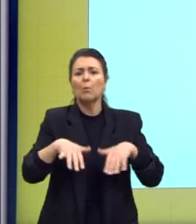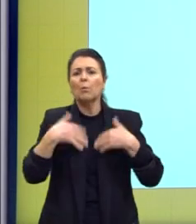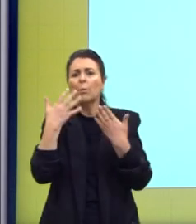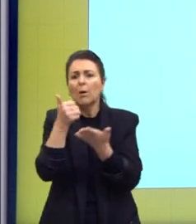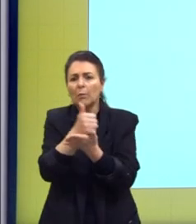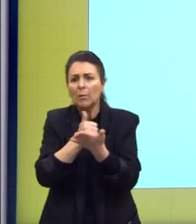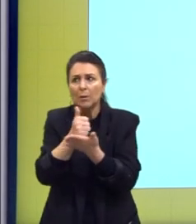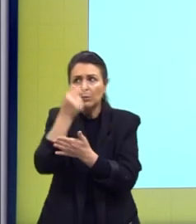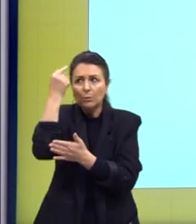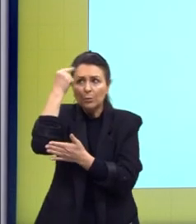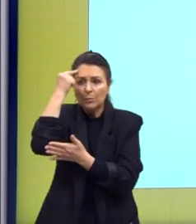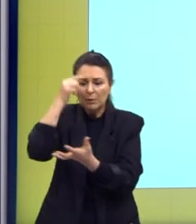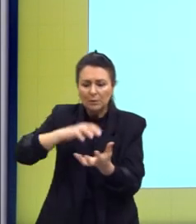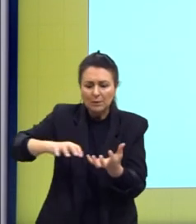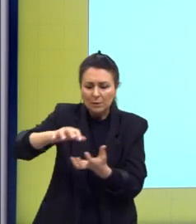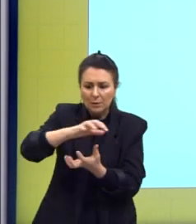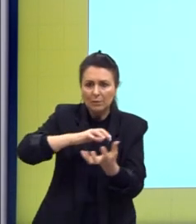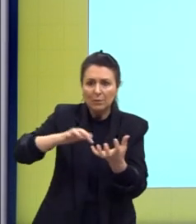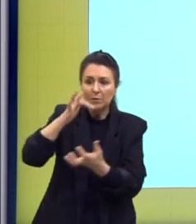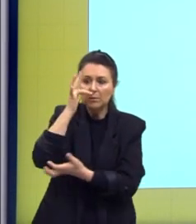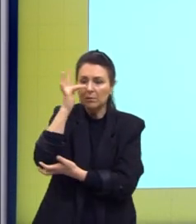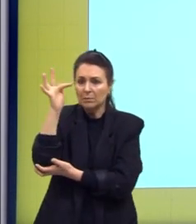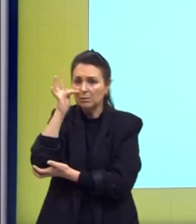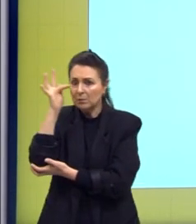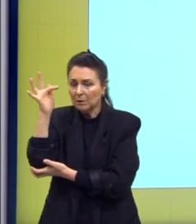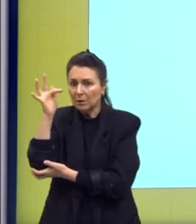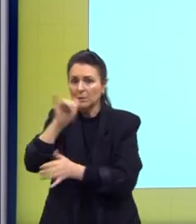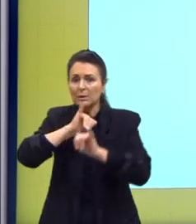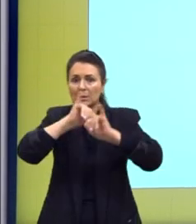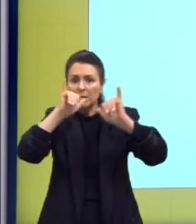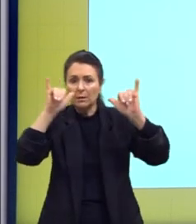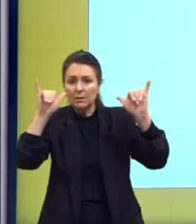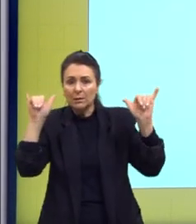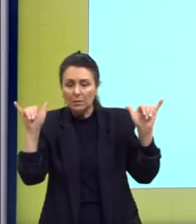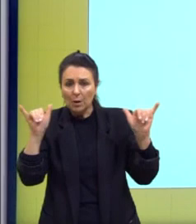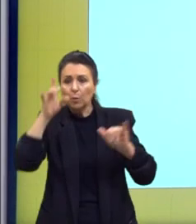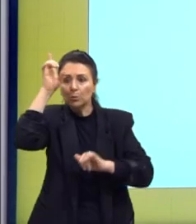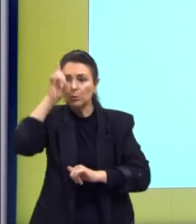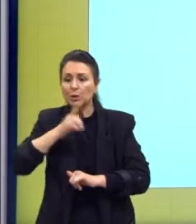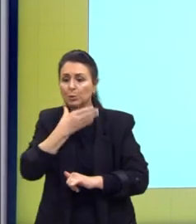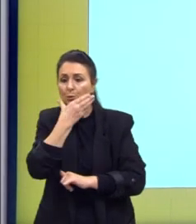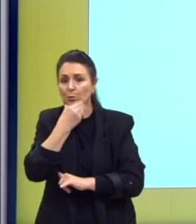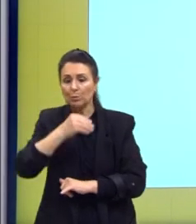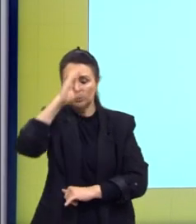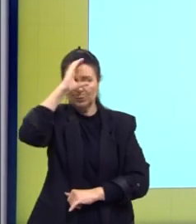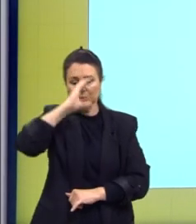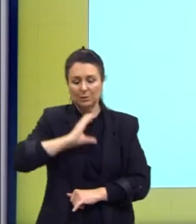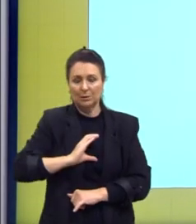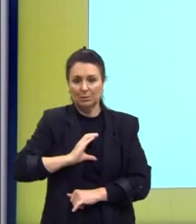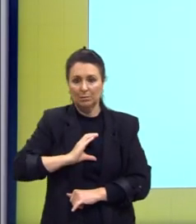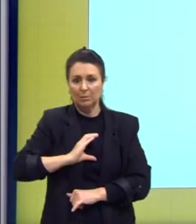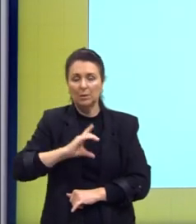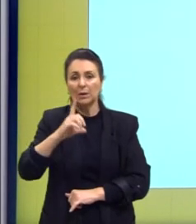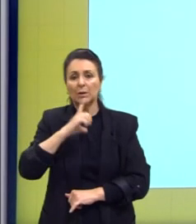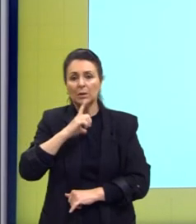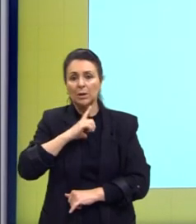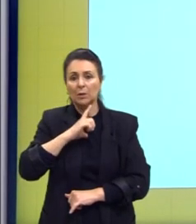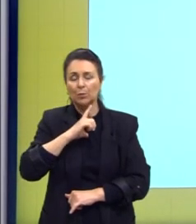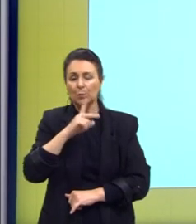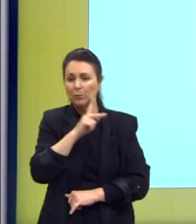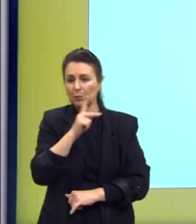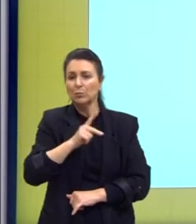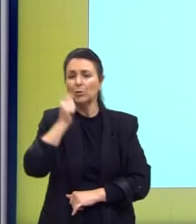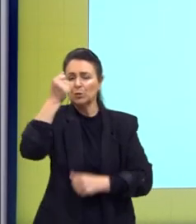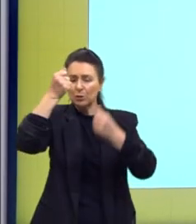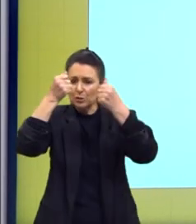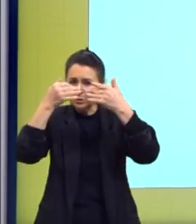a base desse pensamento da Revolução Francesa né e da Declaração dos Direitos do Homem e do Cidadão que a gente abordou um pouquinho na aula